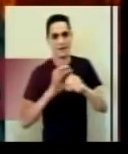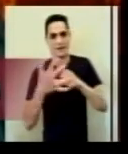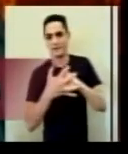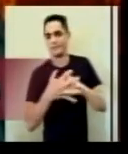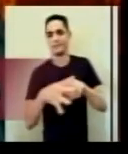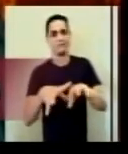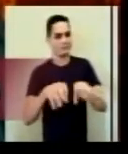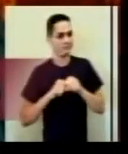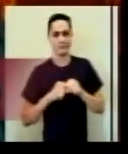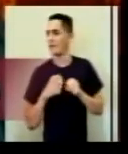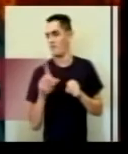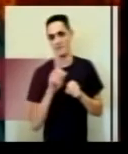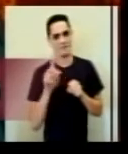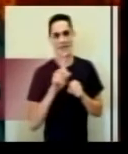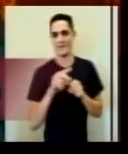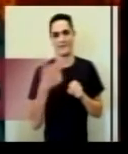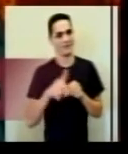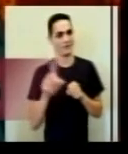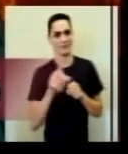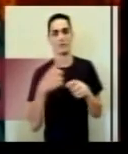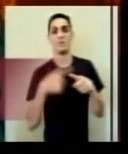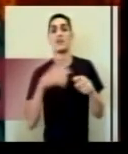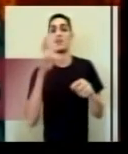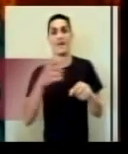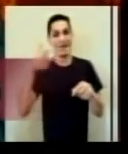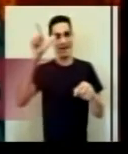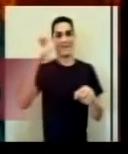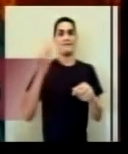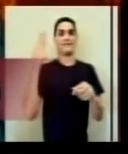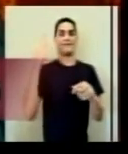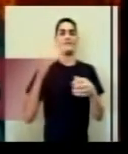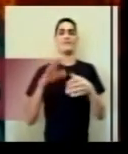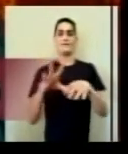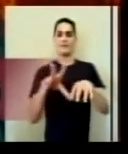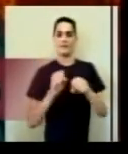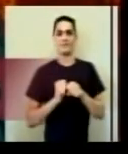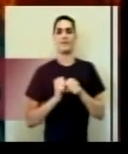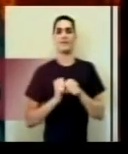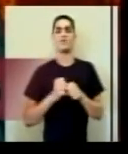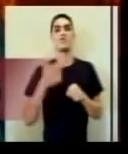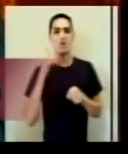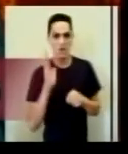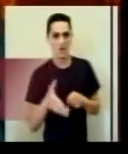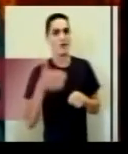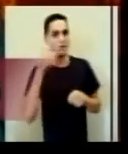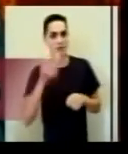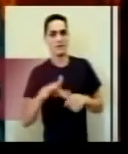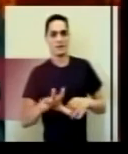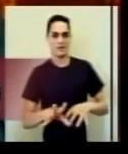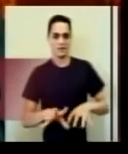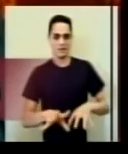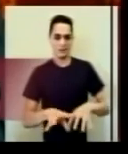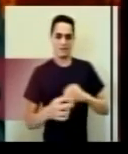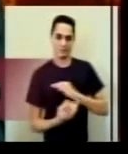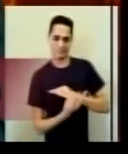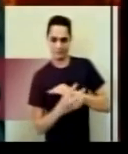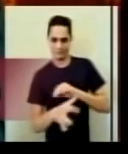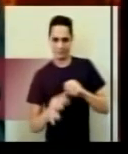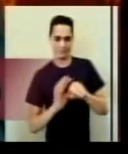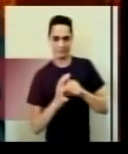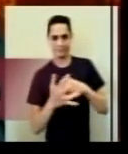grande quantidade de indivíduos imunizados. Ou seja, a doença vai cair e vai cair de vez,